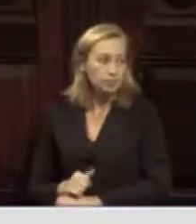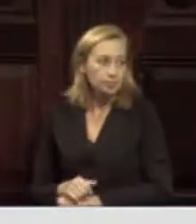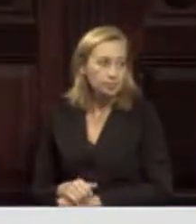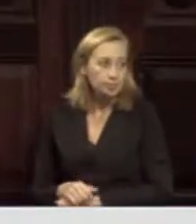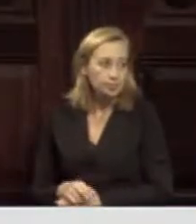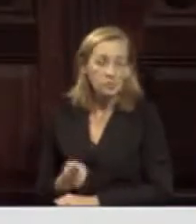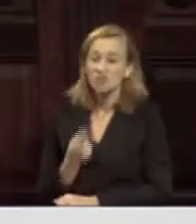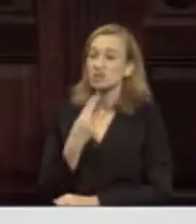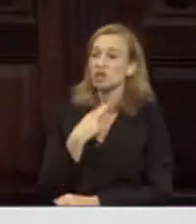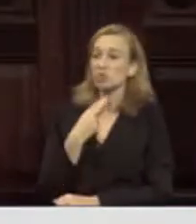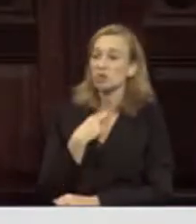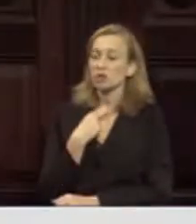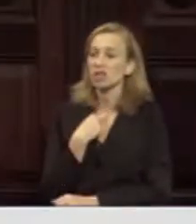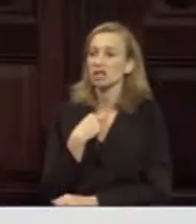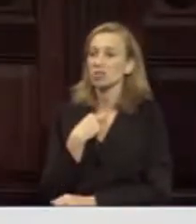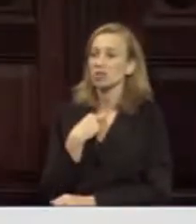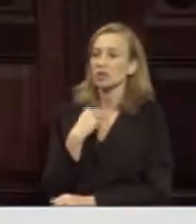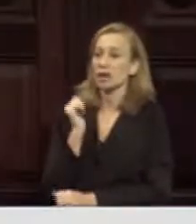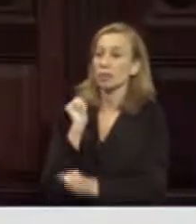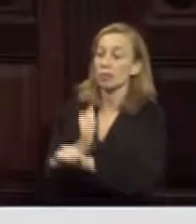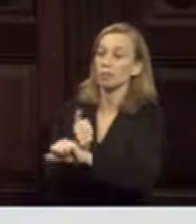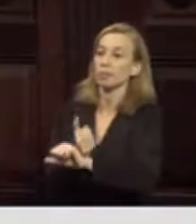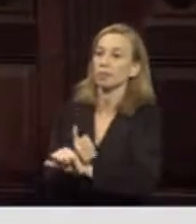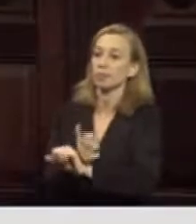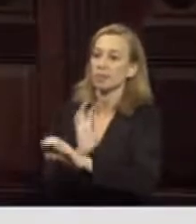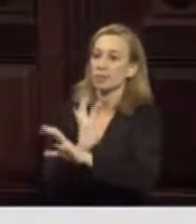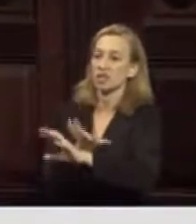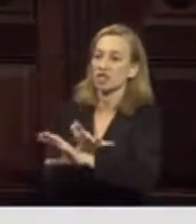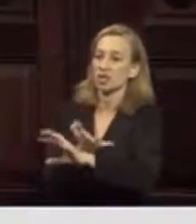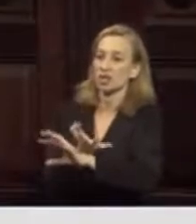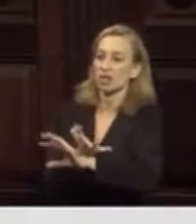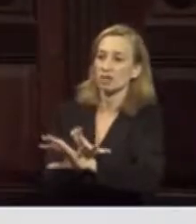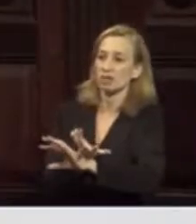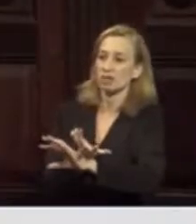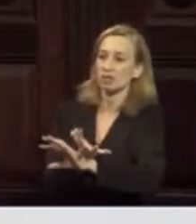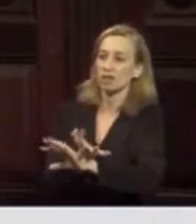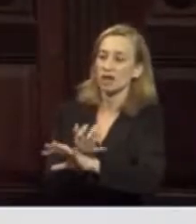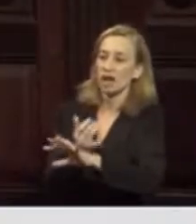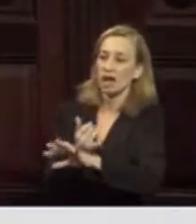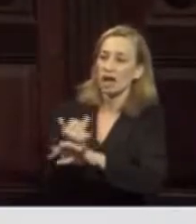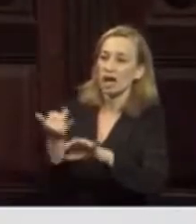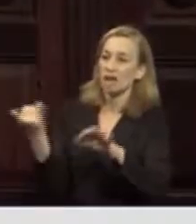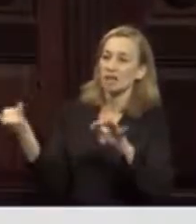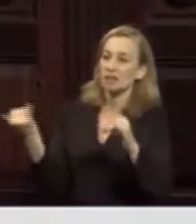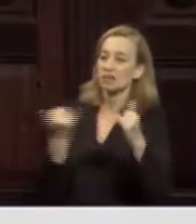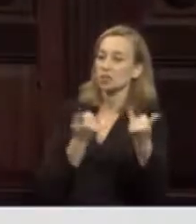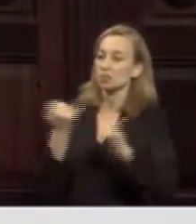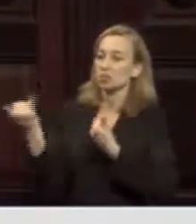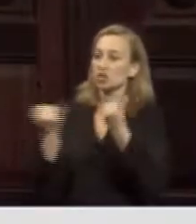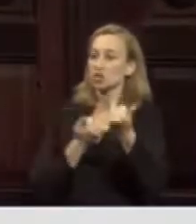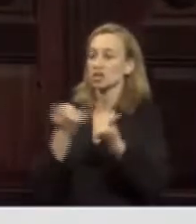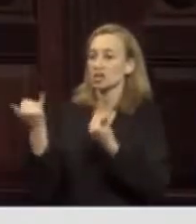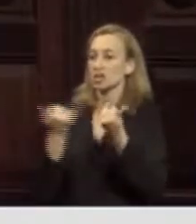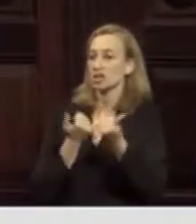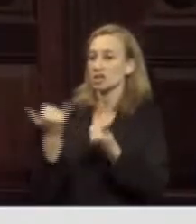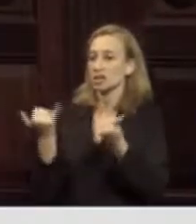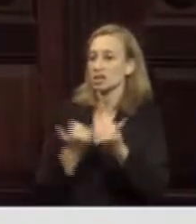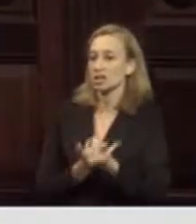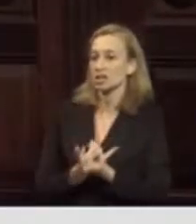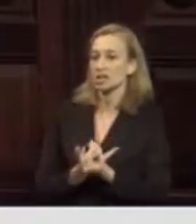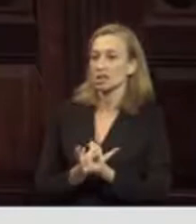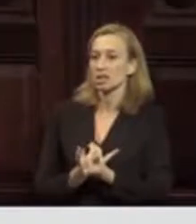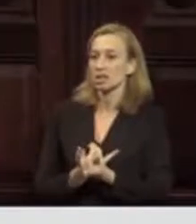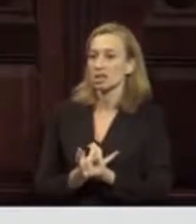Não podemos ficar presos a notícias ligeiras e rápidas e superficiais.